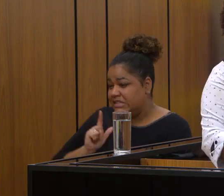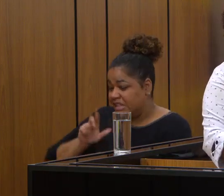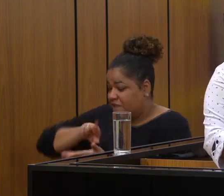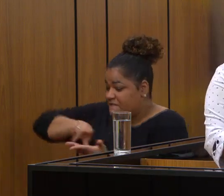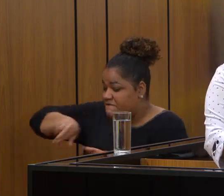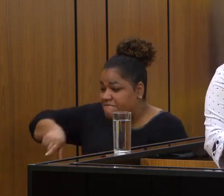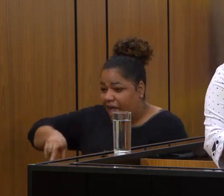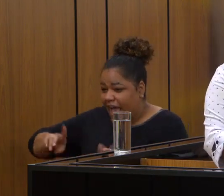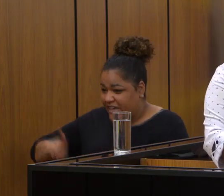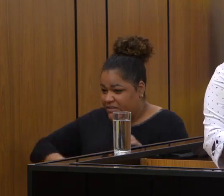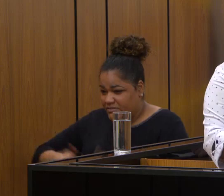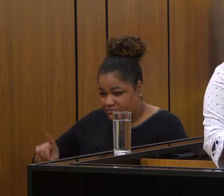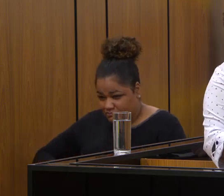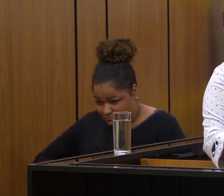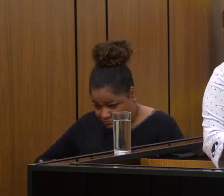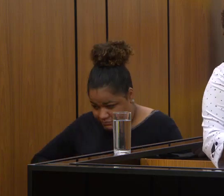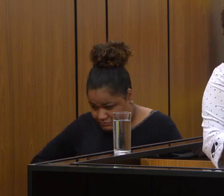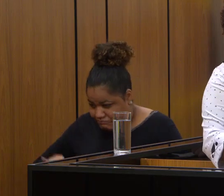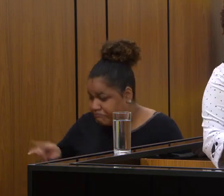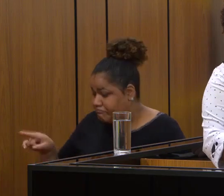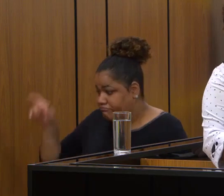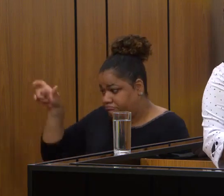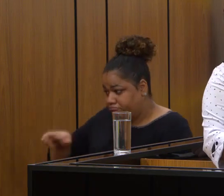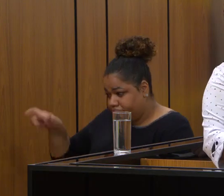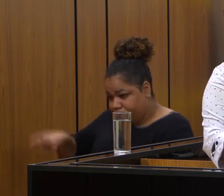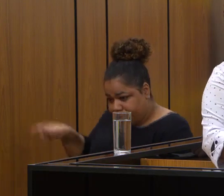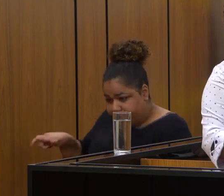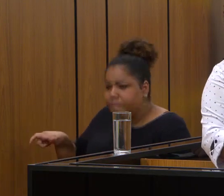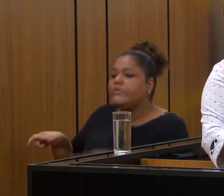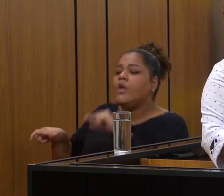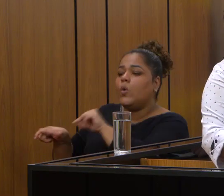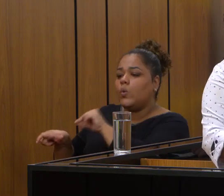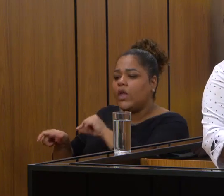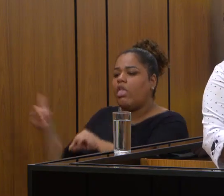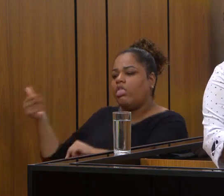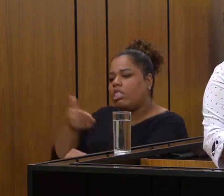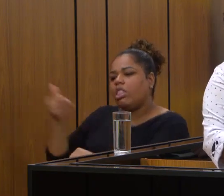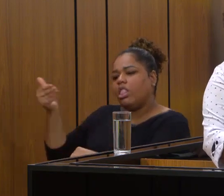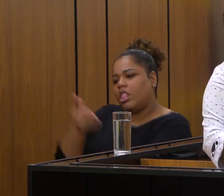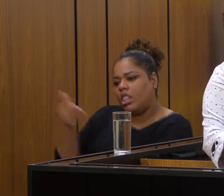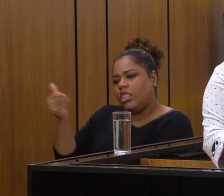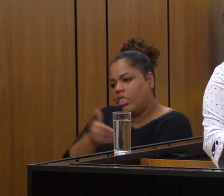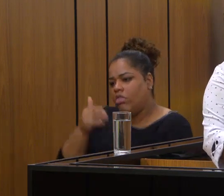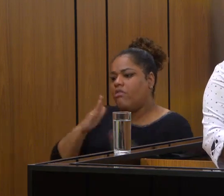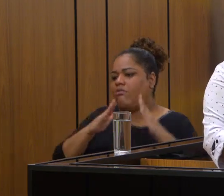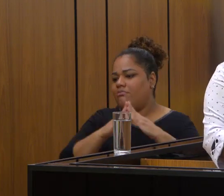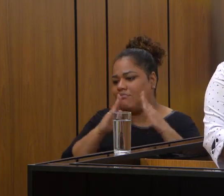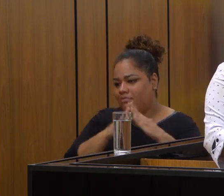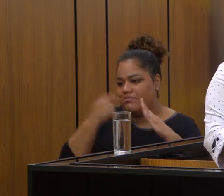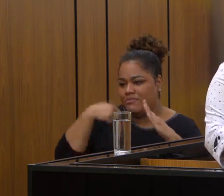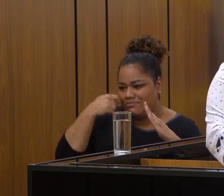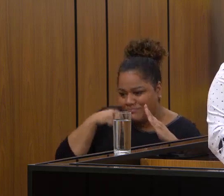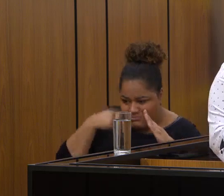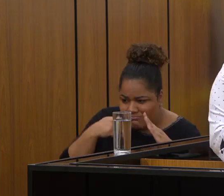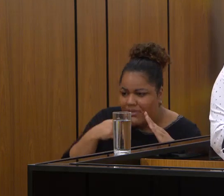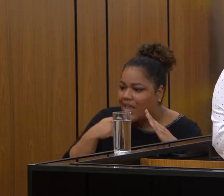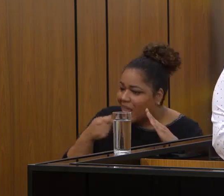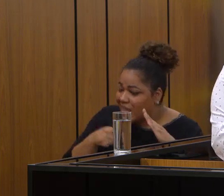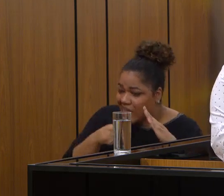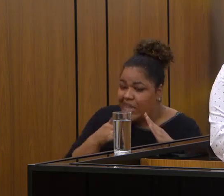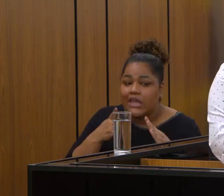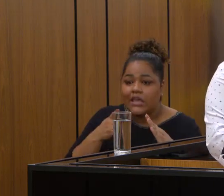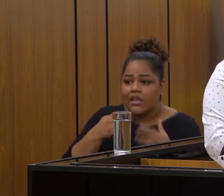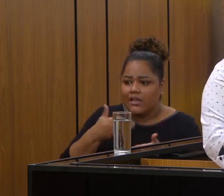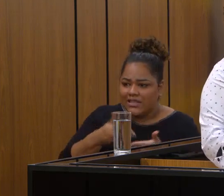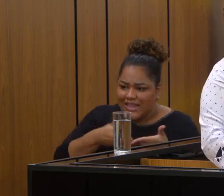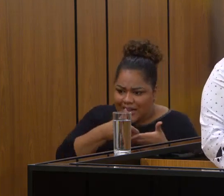um constantemente ao consultório da carta e ao invés de prosseguir o